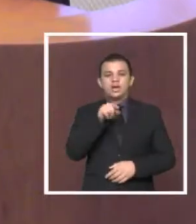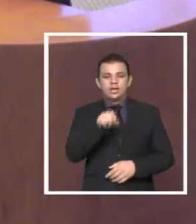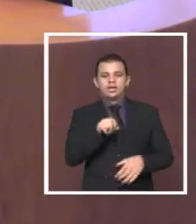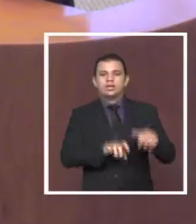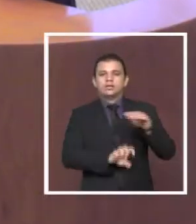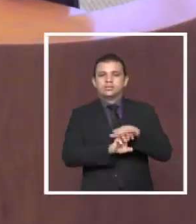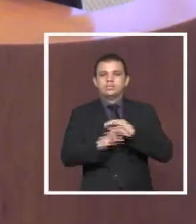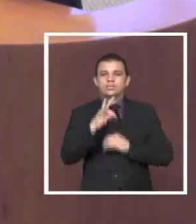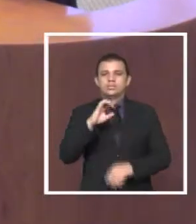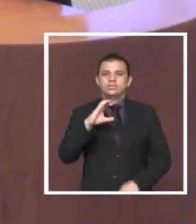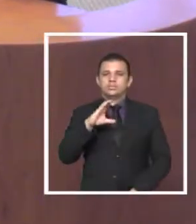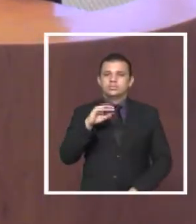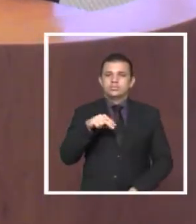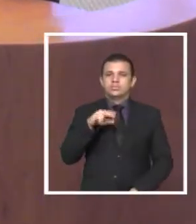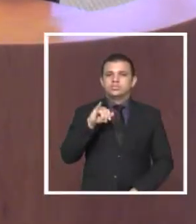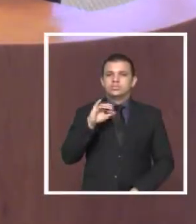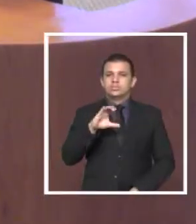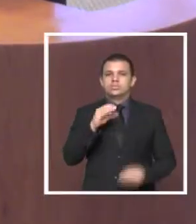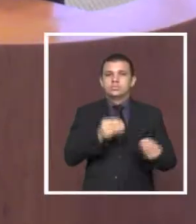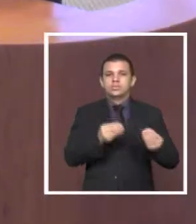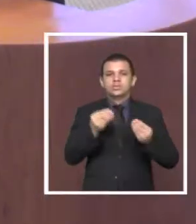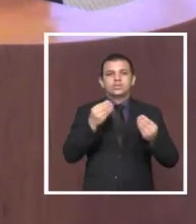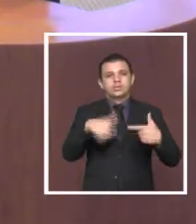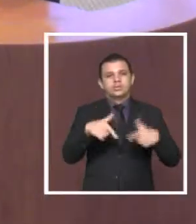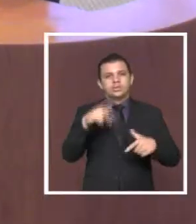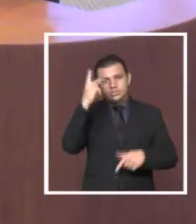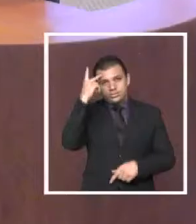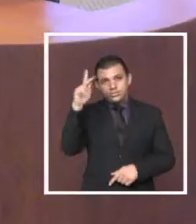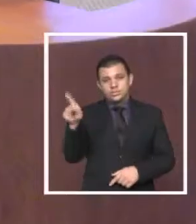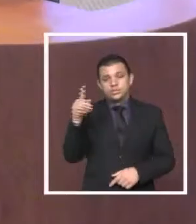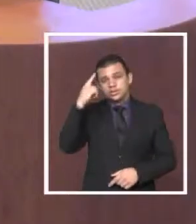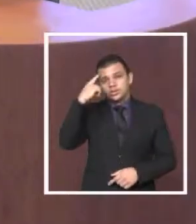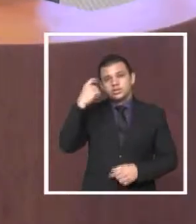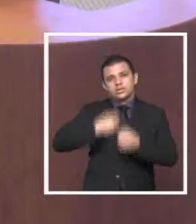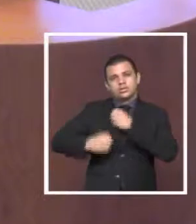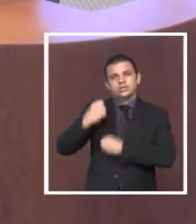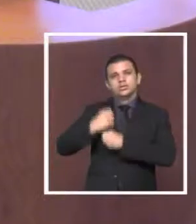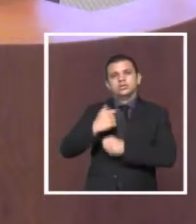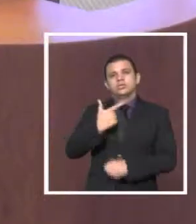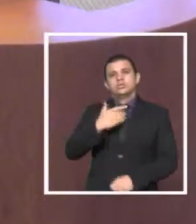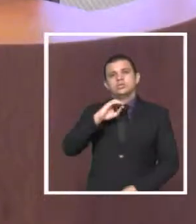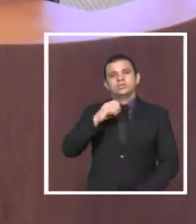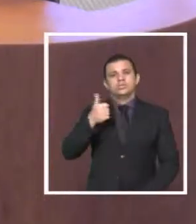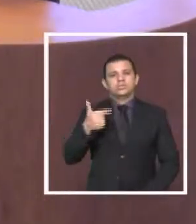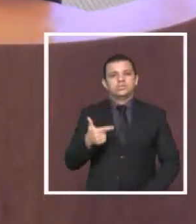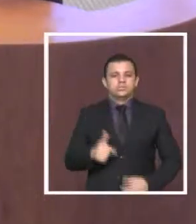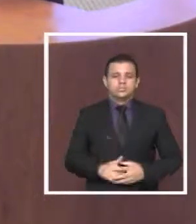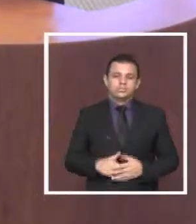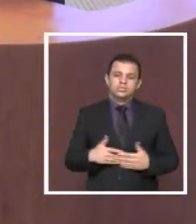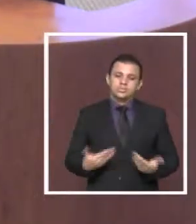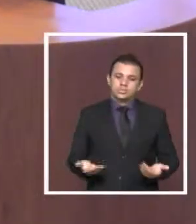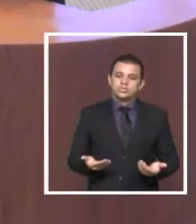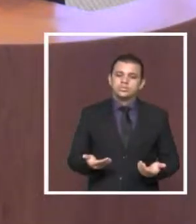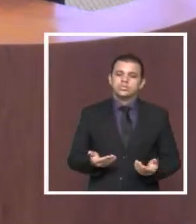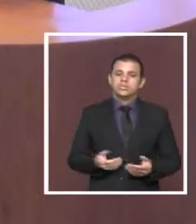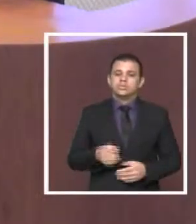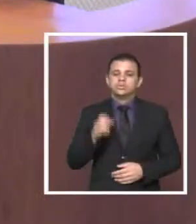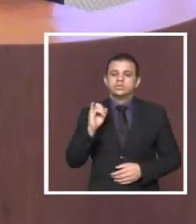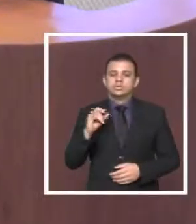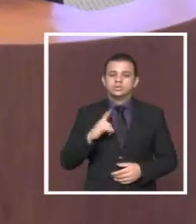Então, deputado Rafael Leitor, se existe algum escândalo, não sou eu que estou criando, é